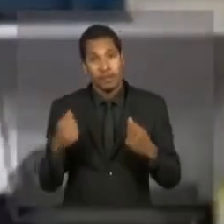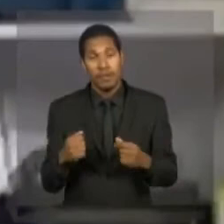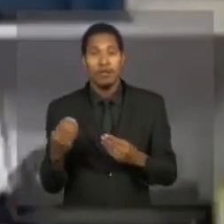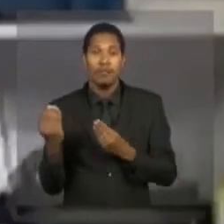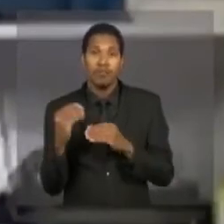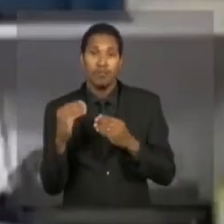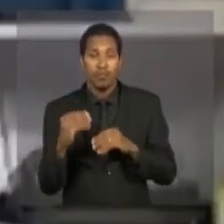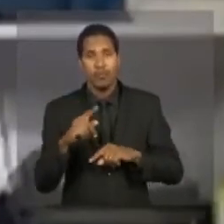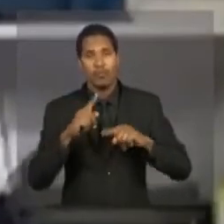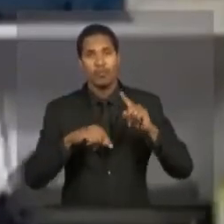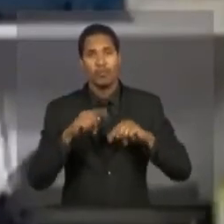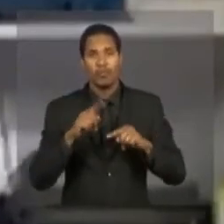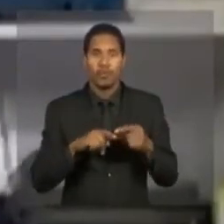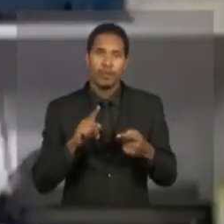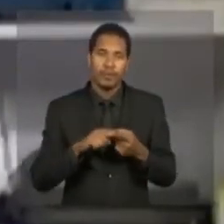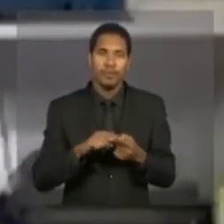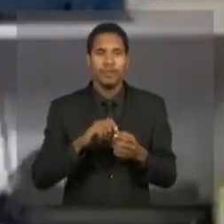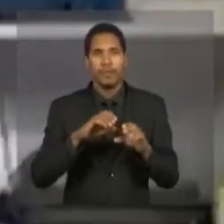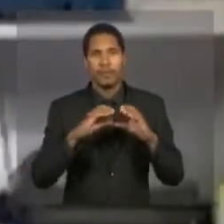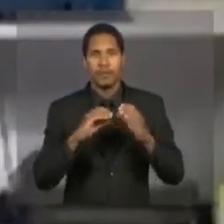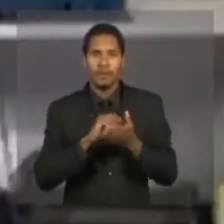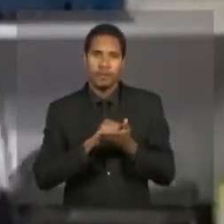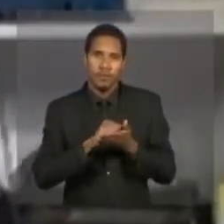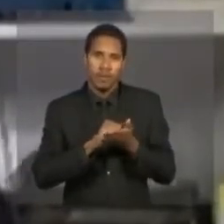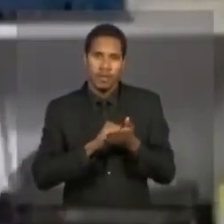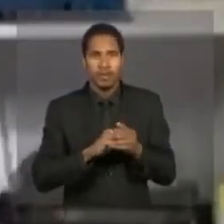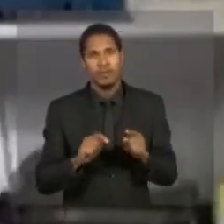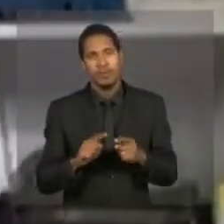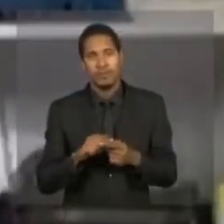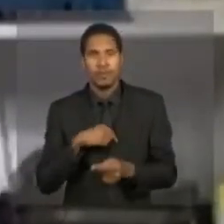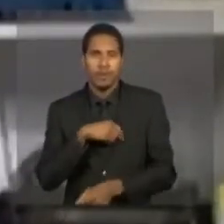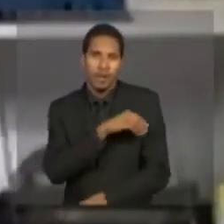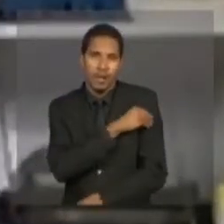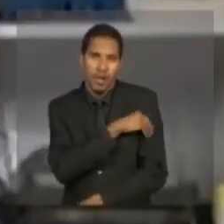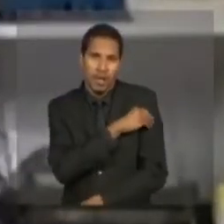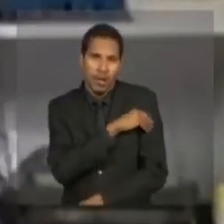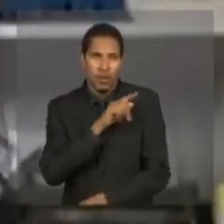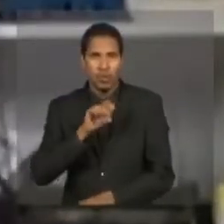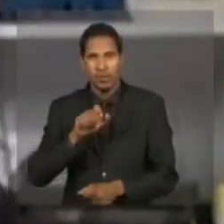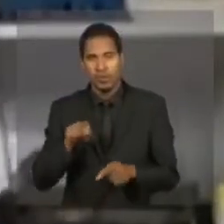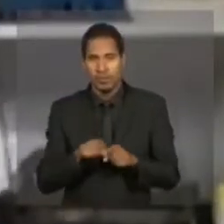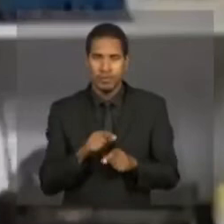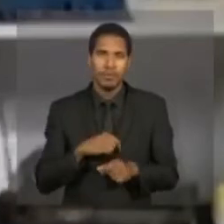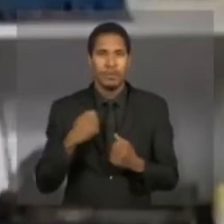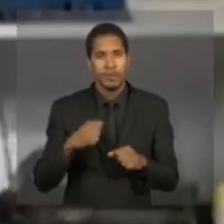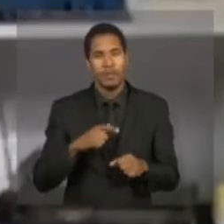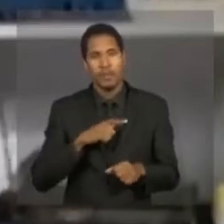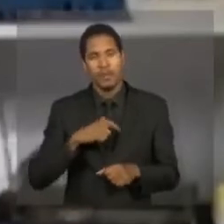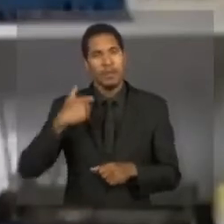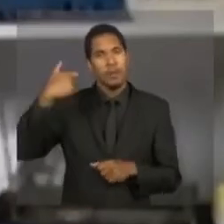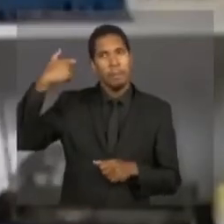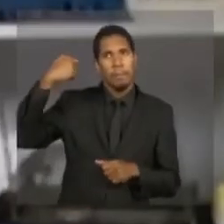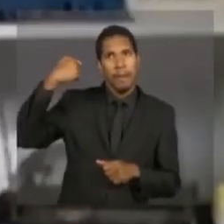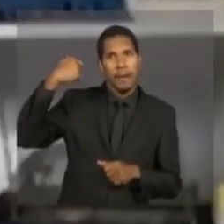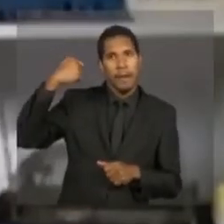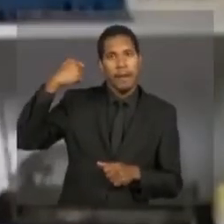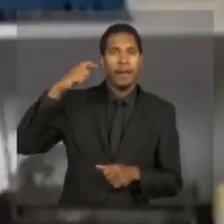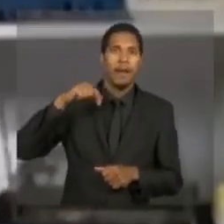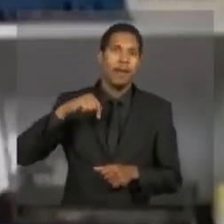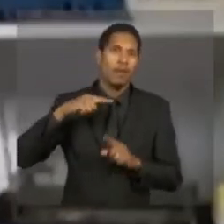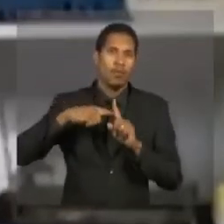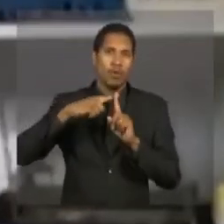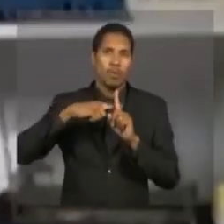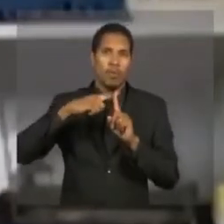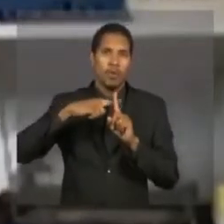produtos como o sabonete, o álcool gel, tem que ter o termômetro, quer dizer, tem um investimento